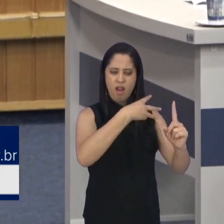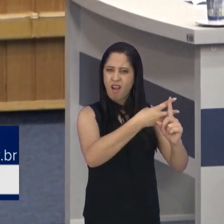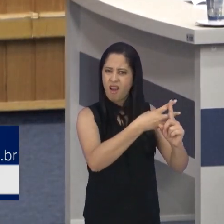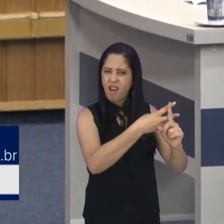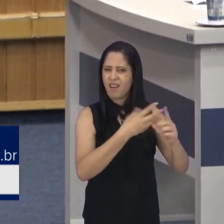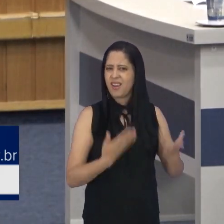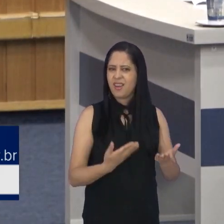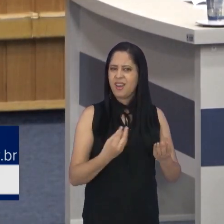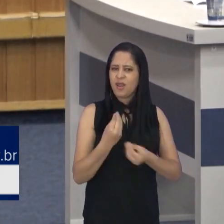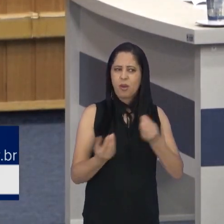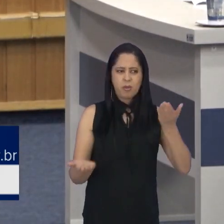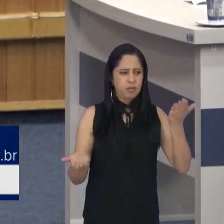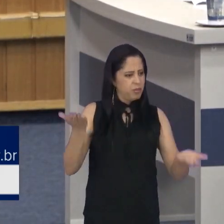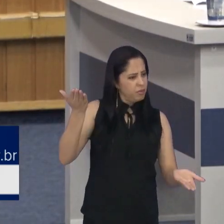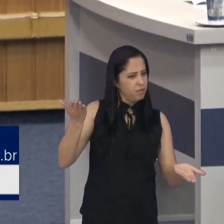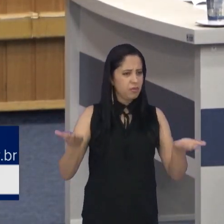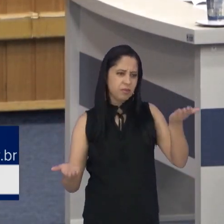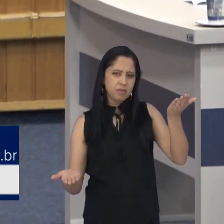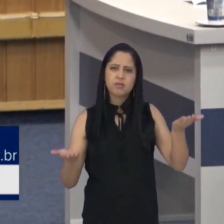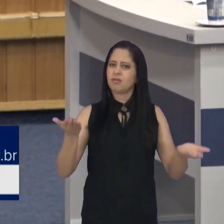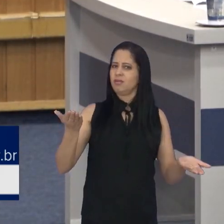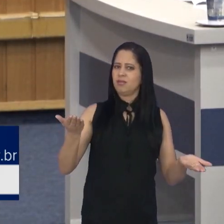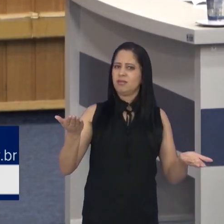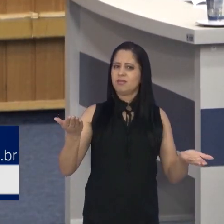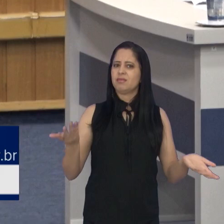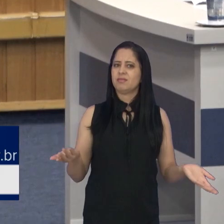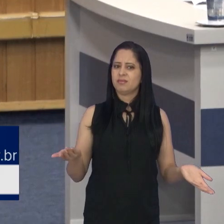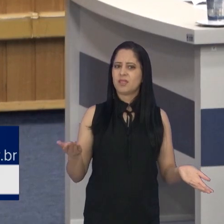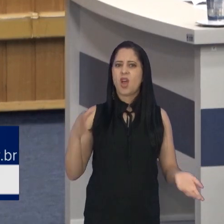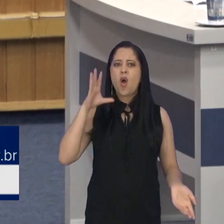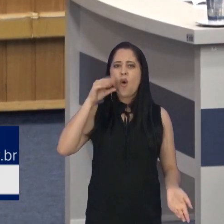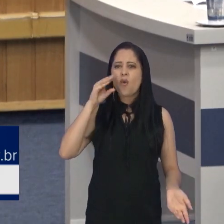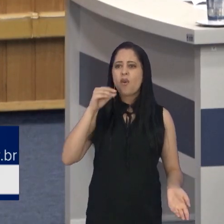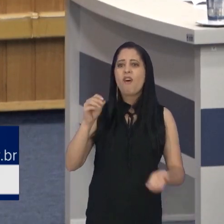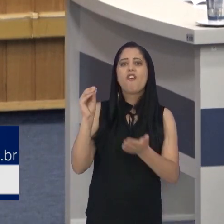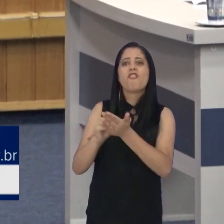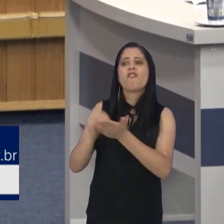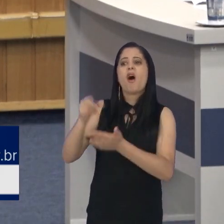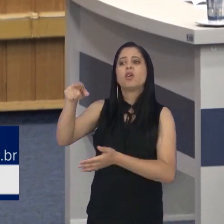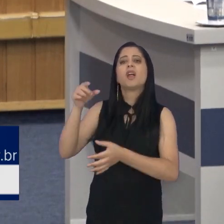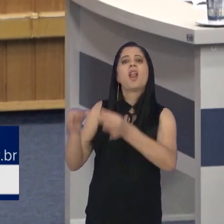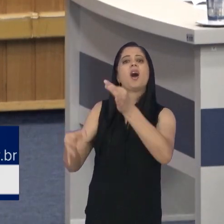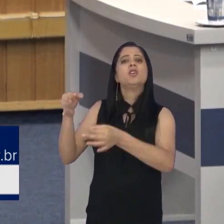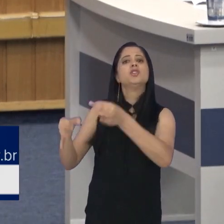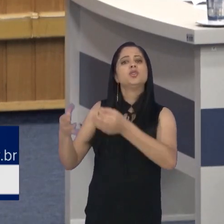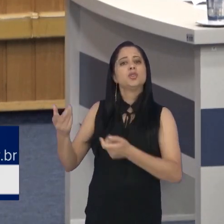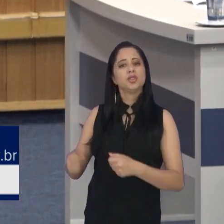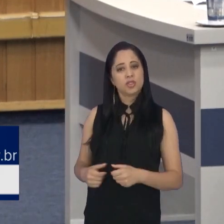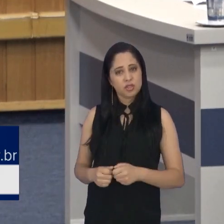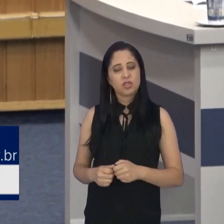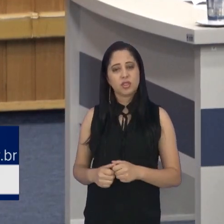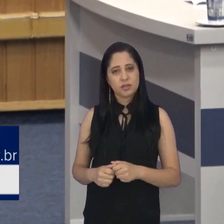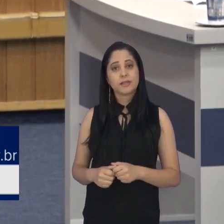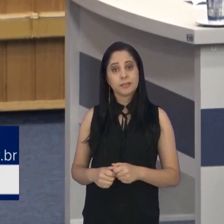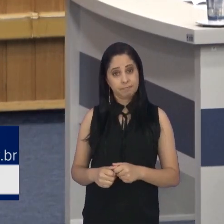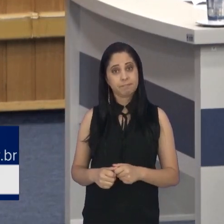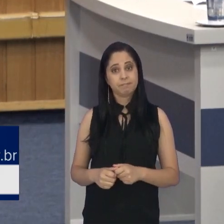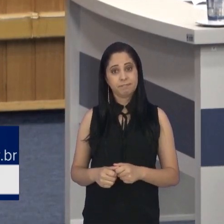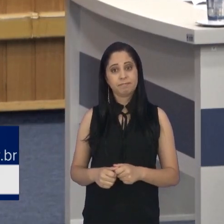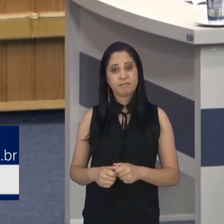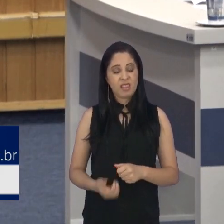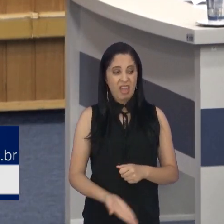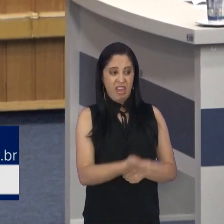pesos, 2 medidas. Cada dia mais funcionários sendo injustiçados por motivos escusos, por